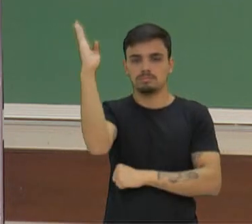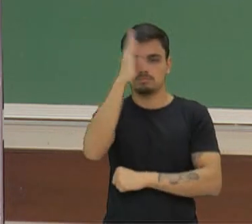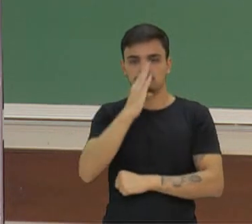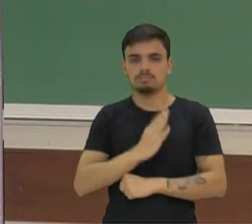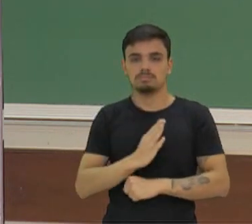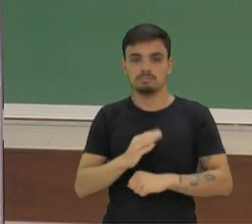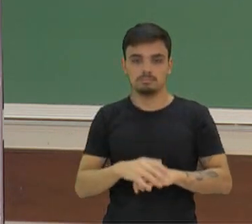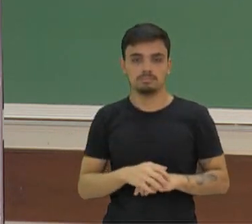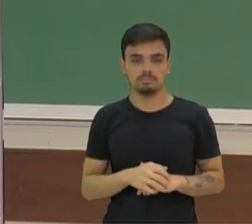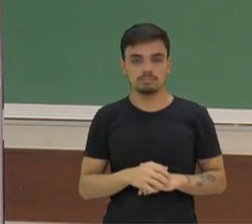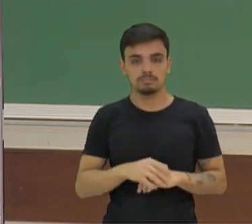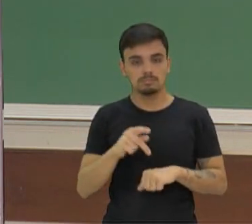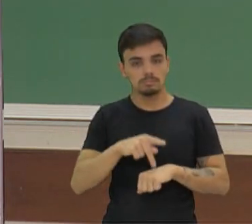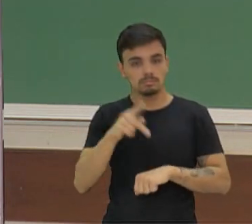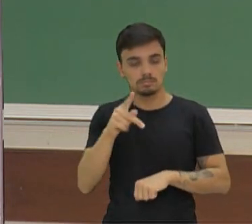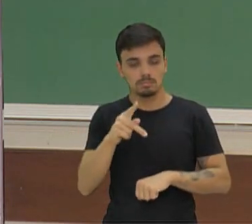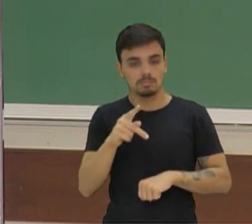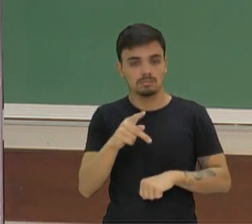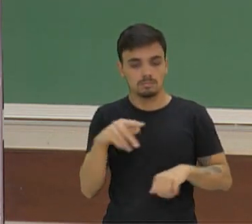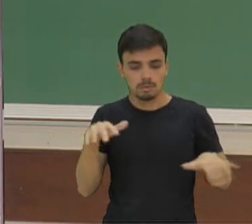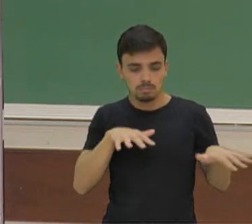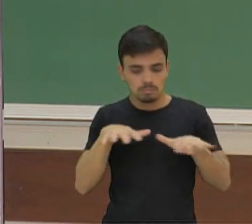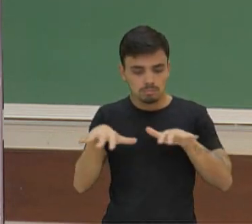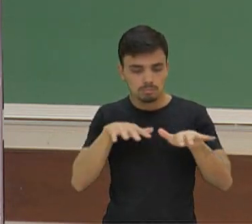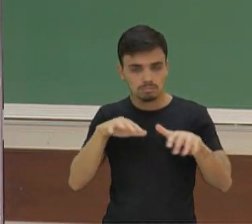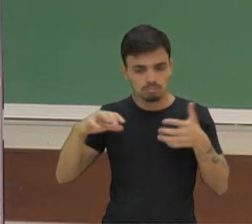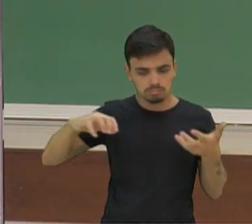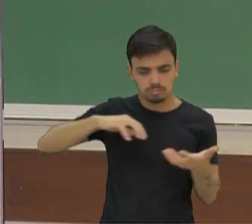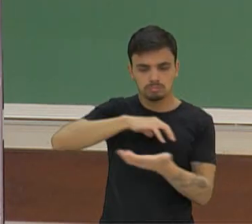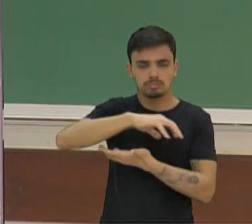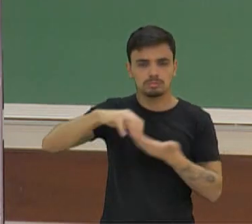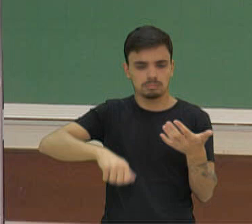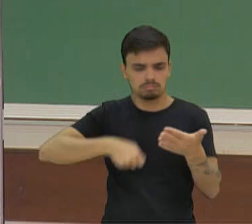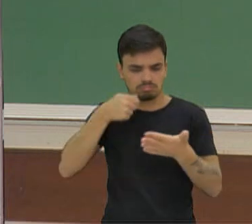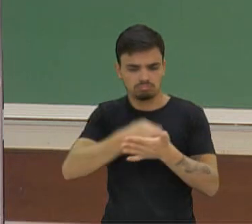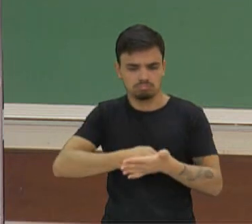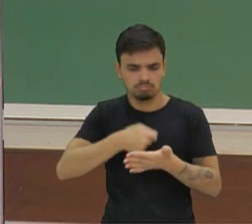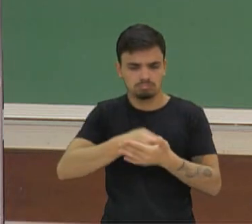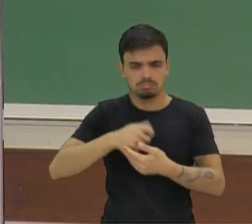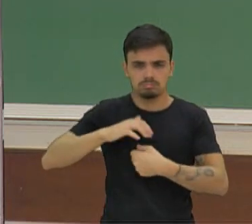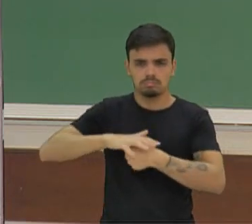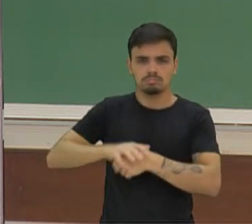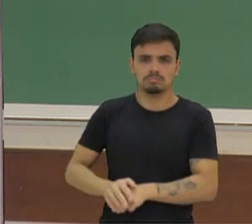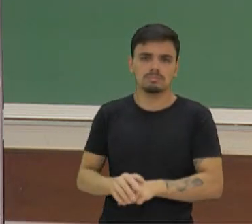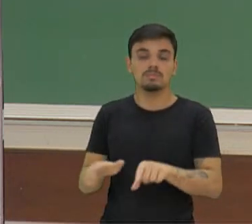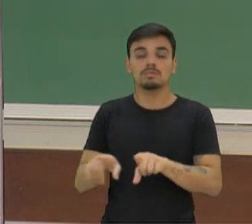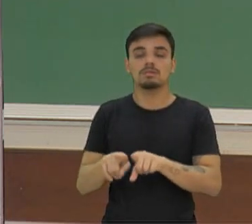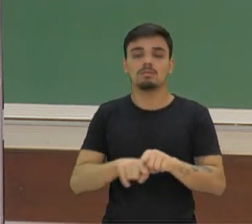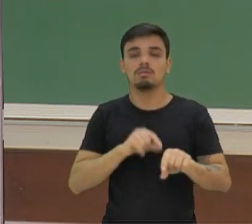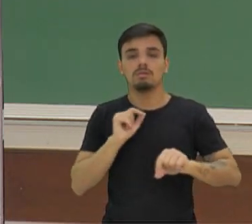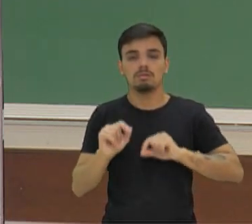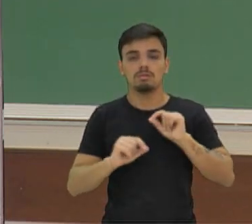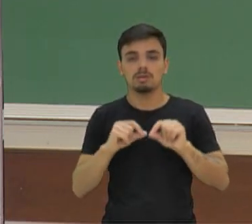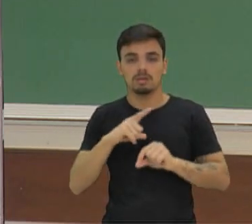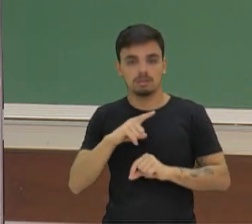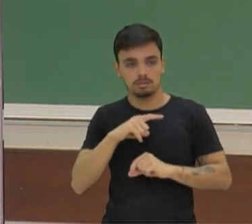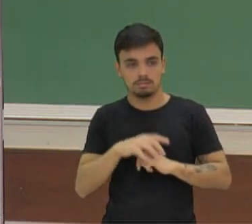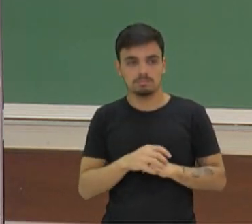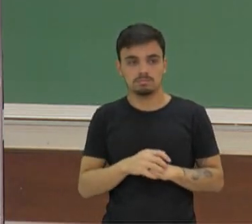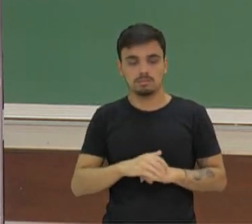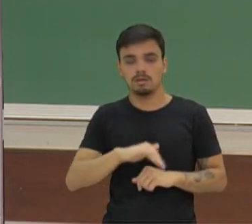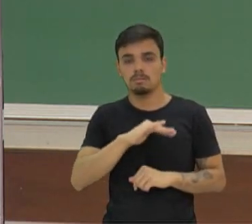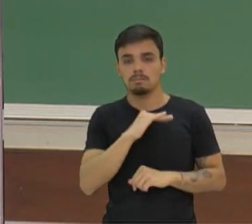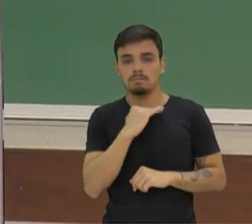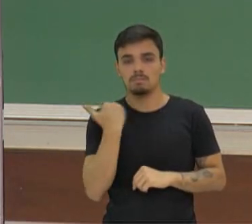O movimento foi duramente reprimido, violentamente reprimido, e você vai ter o quê?